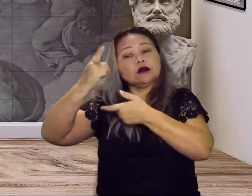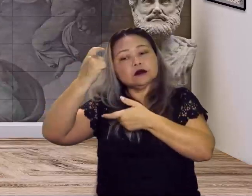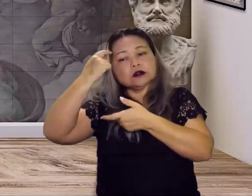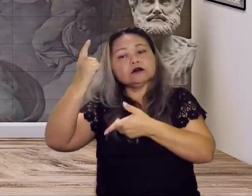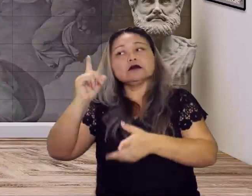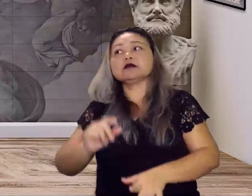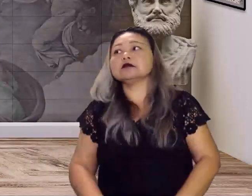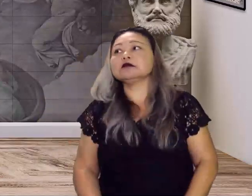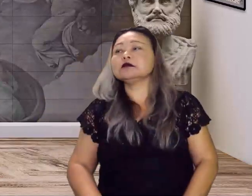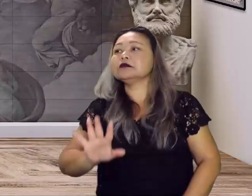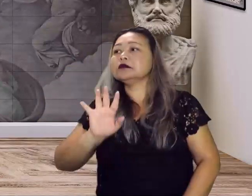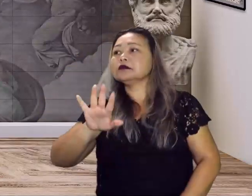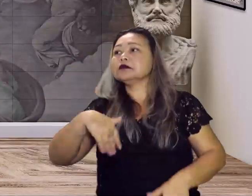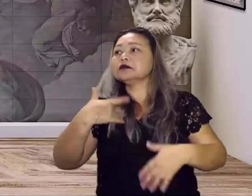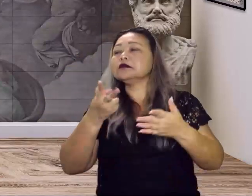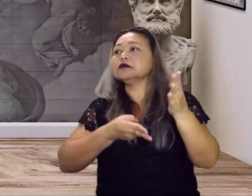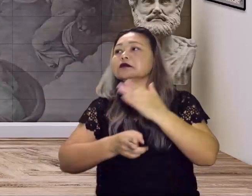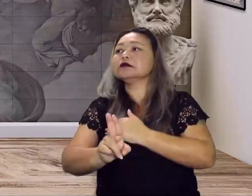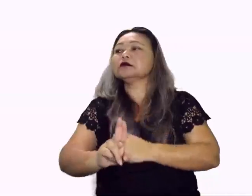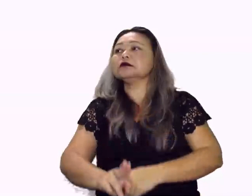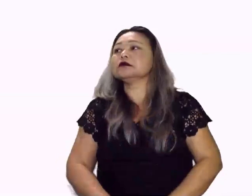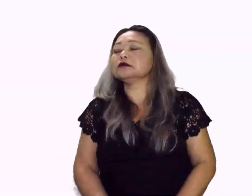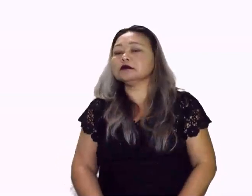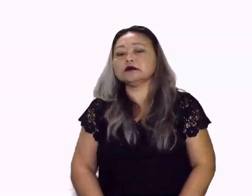tá? Vamos lá, continuando.